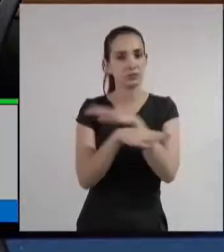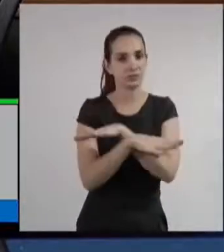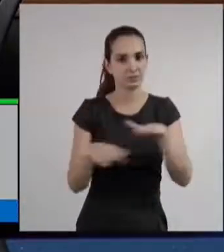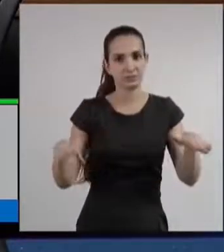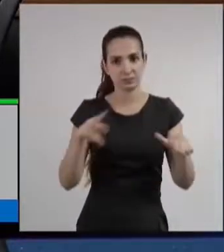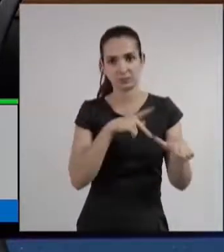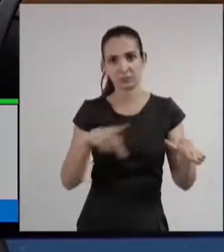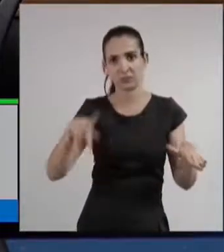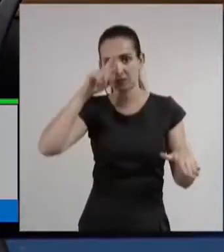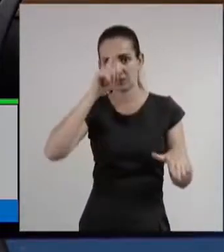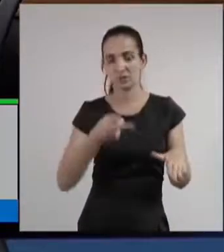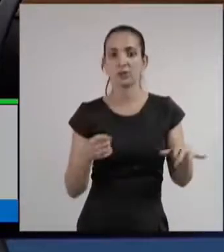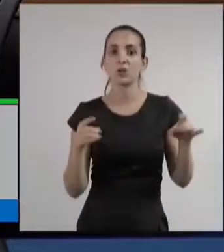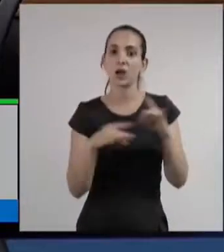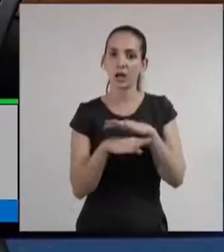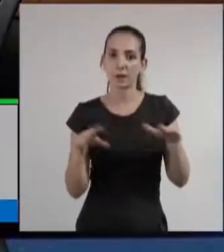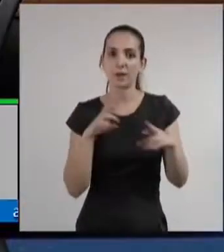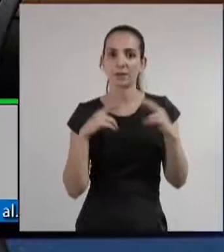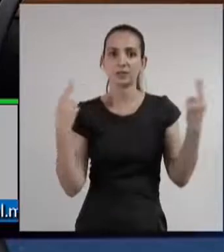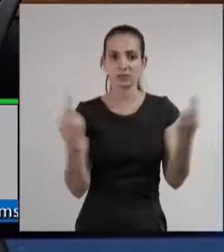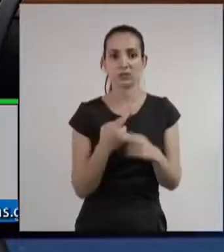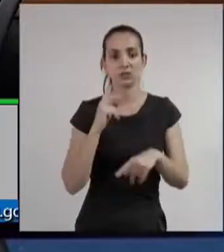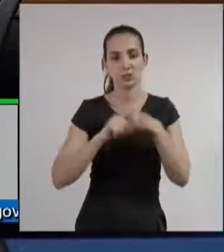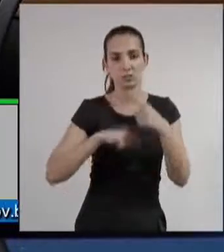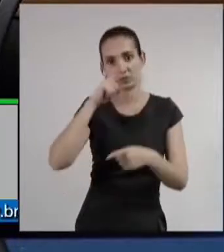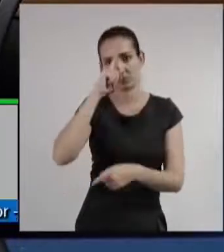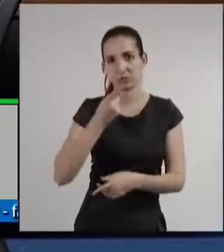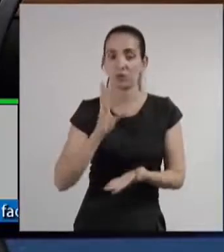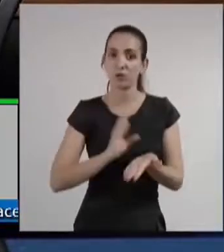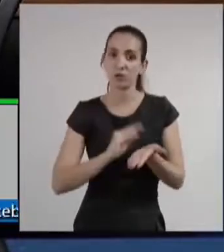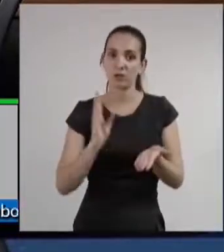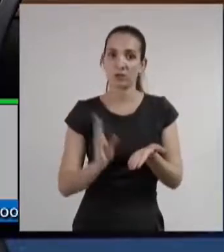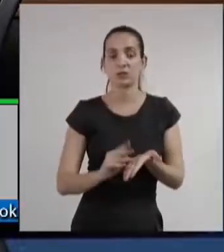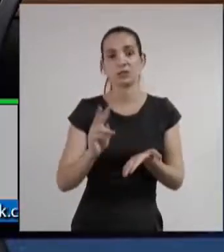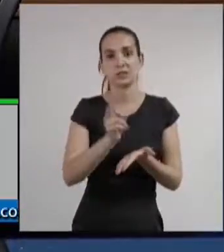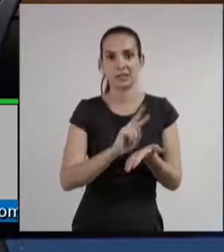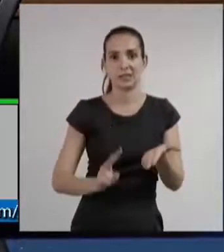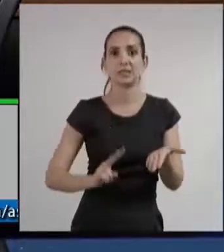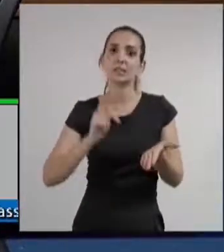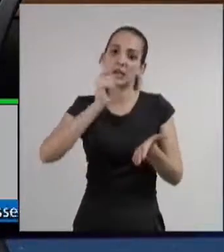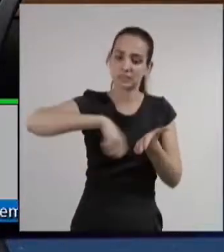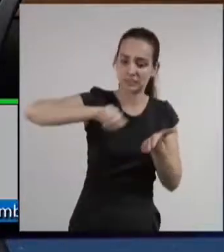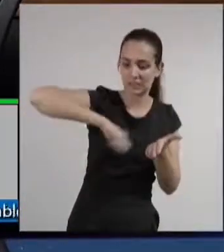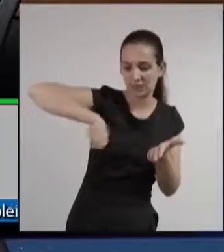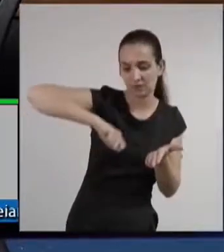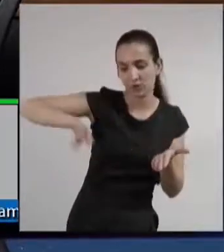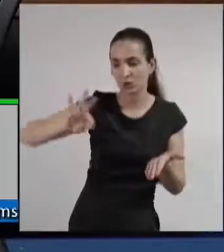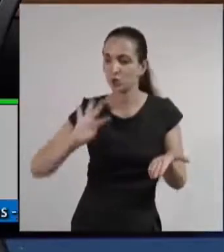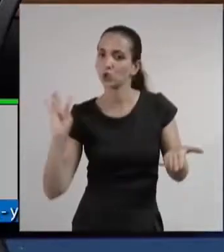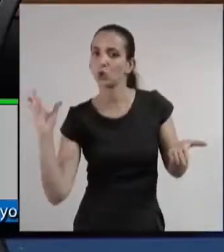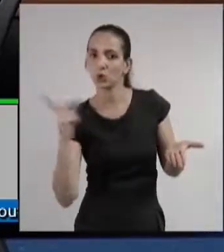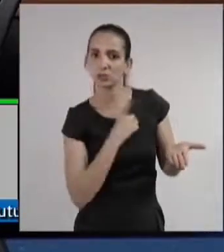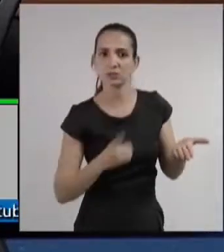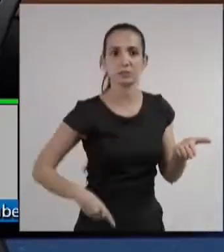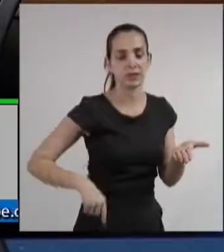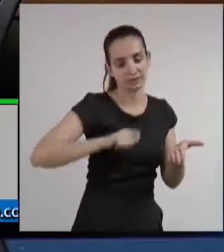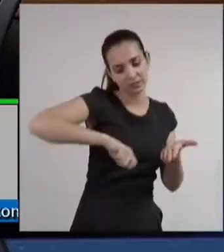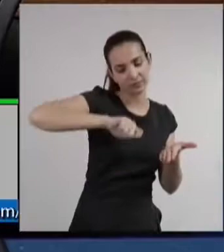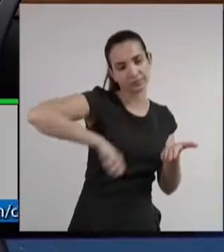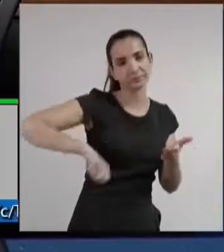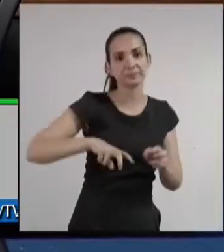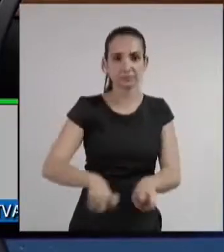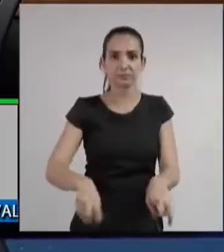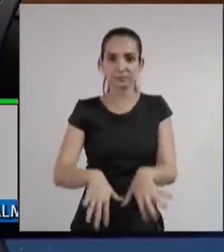encerrou a presente sessão. E para constar, mandou lavrar a presente ata, que depois de lida e aprovada será devidamente assinada. Plenário deputado Júlio